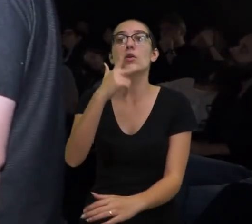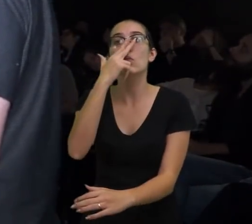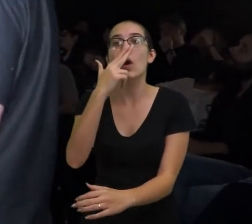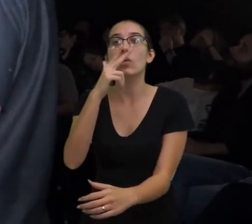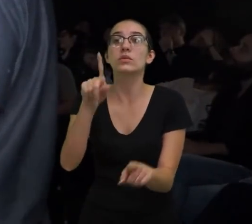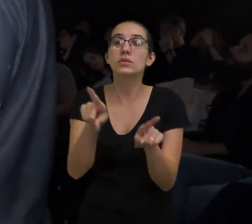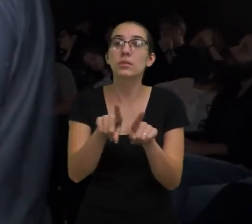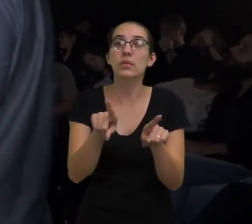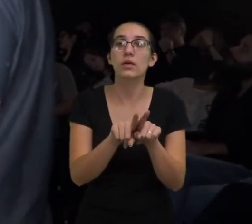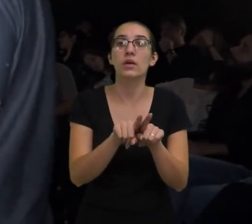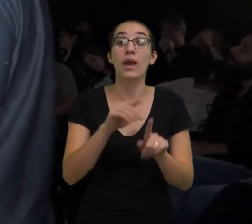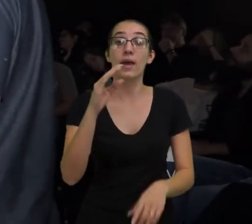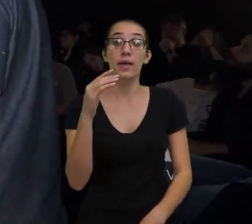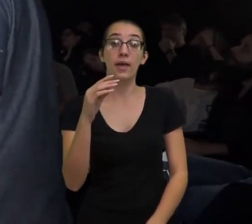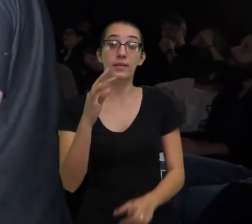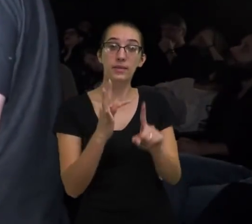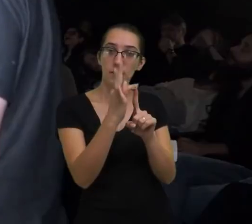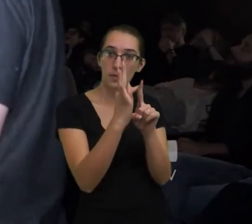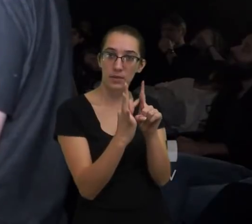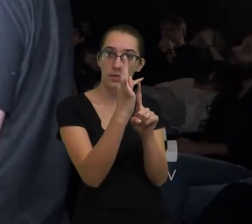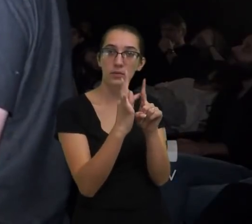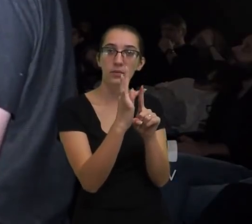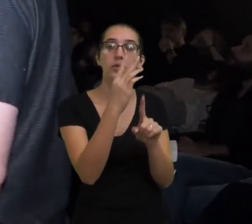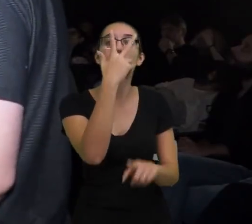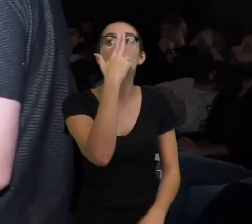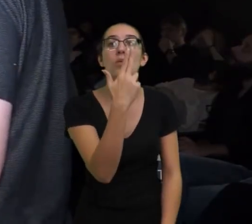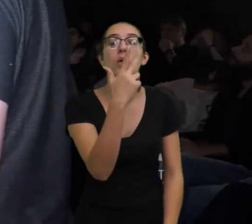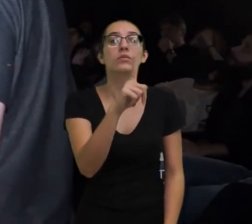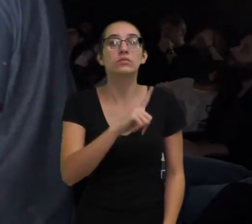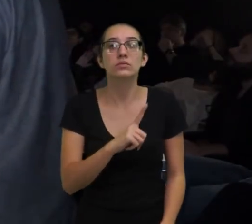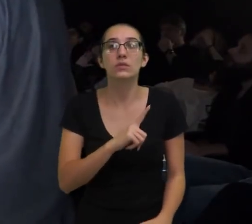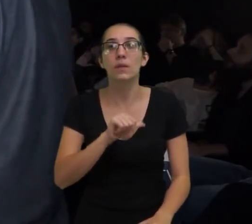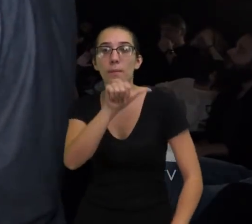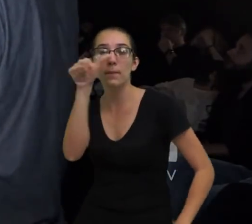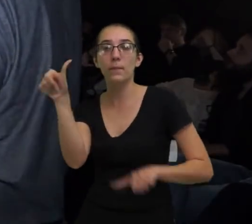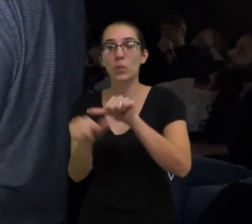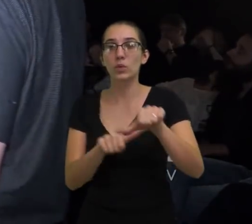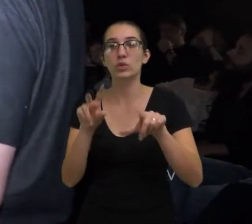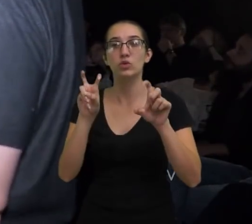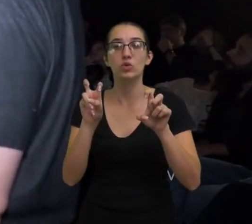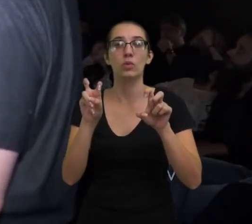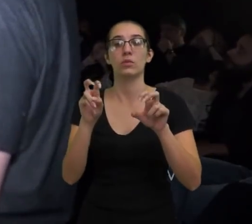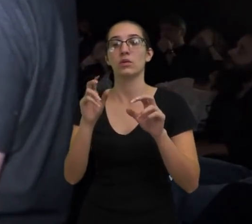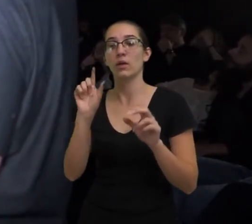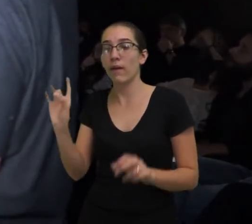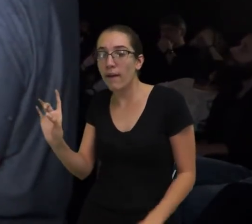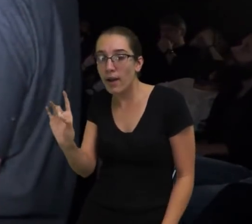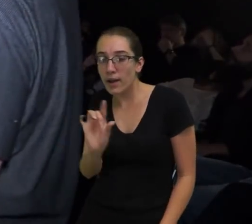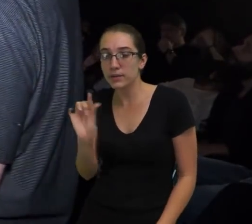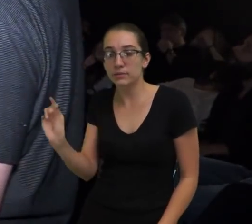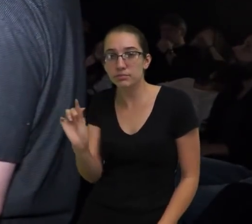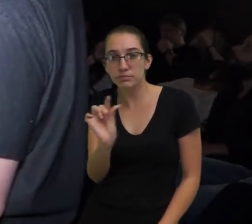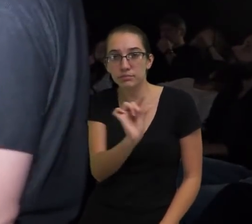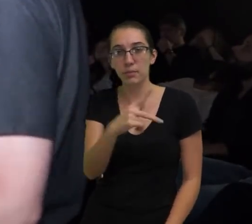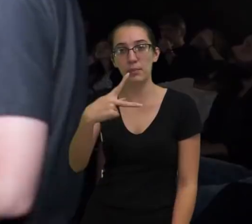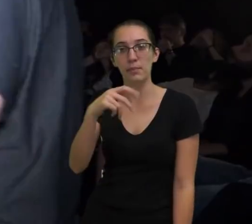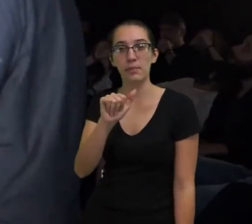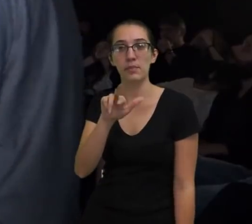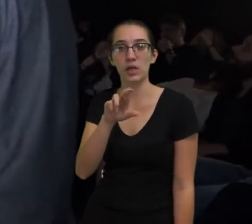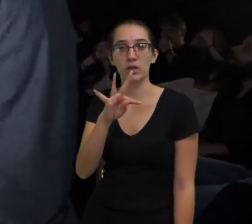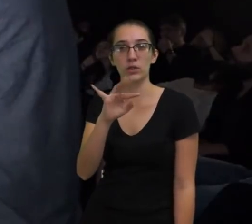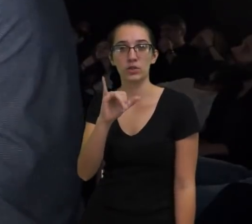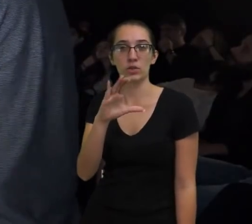aleatória das partículas, tá? Que compõem aquele material. Então, essas partículas aqui, elas estão em velocidades